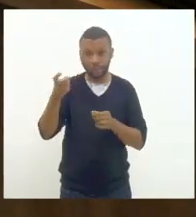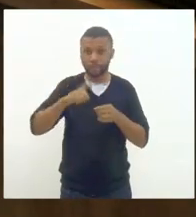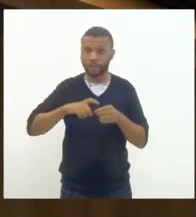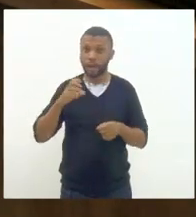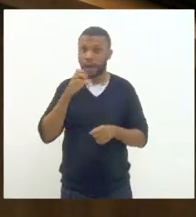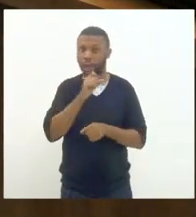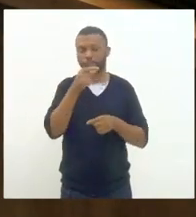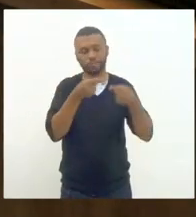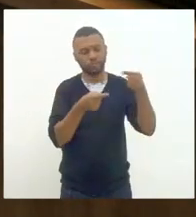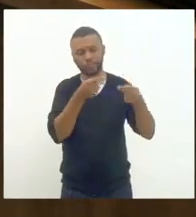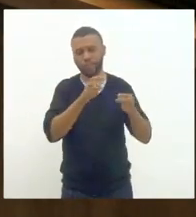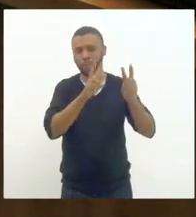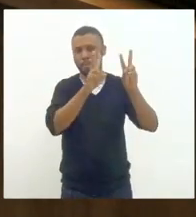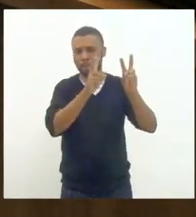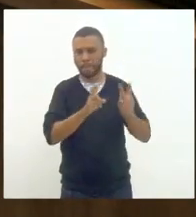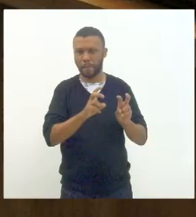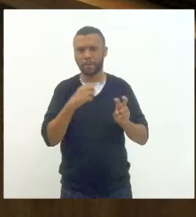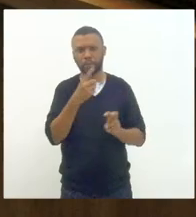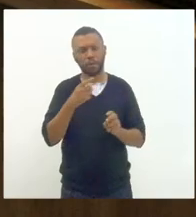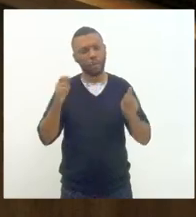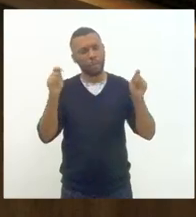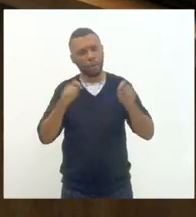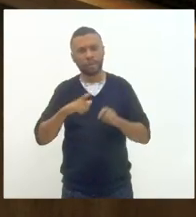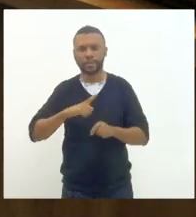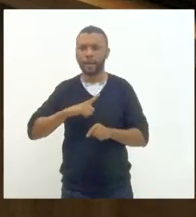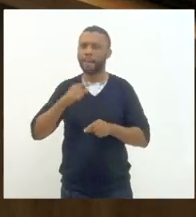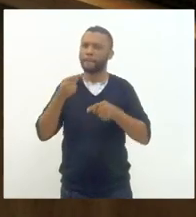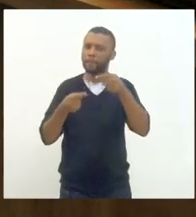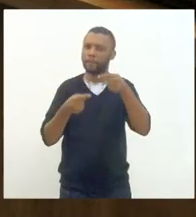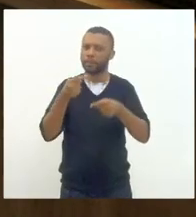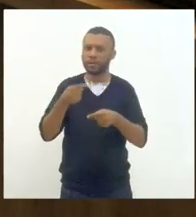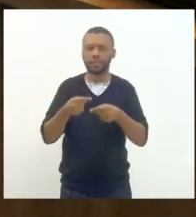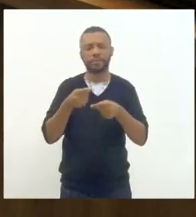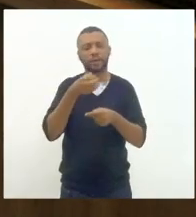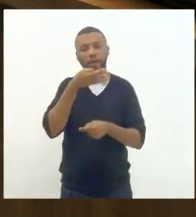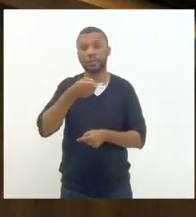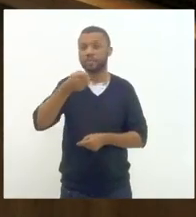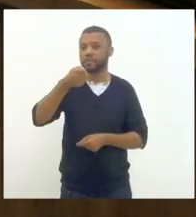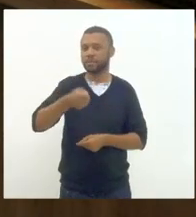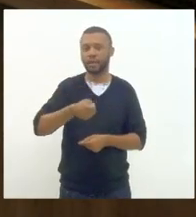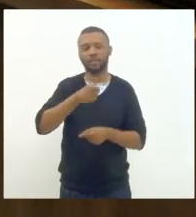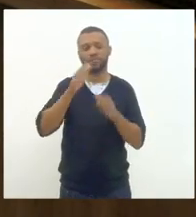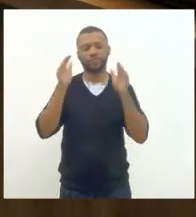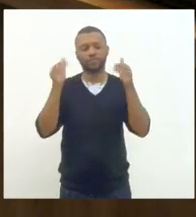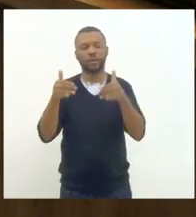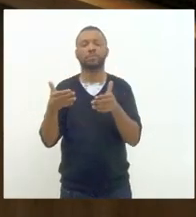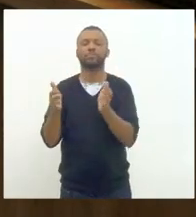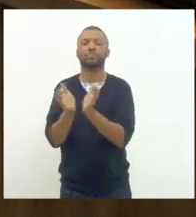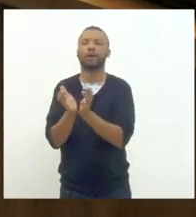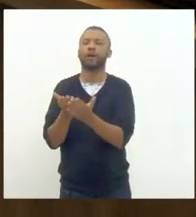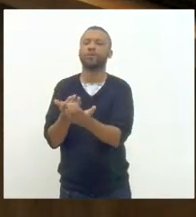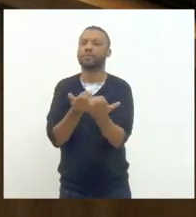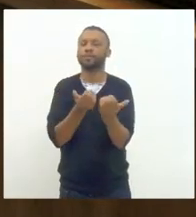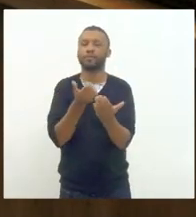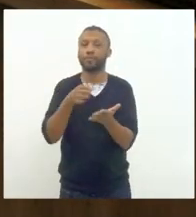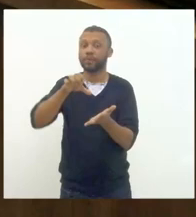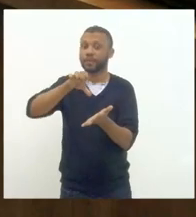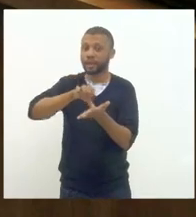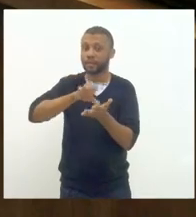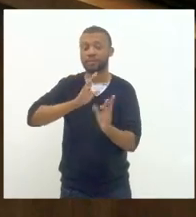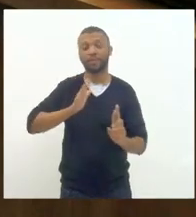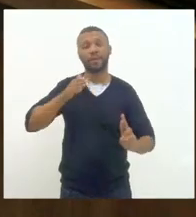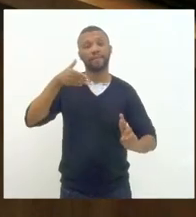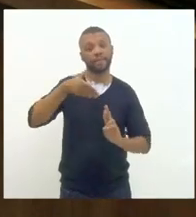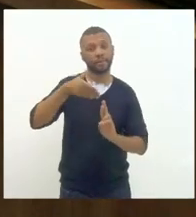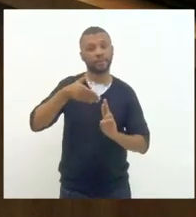para a pauta, para que a gente possa ter aí políticas assertivas para a nossa juventude. Centro de referência de